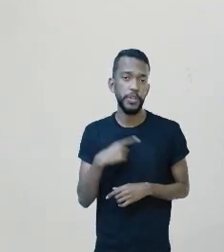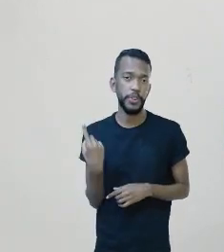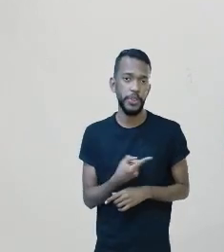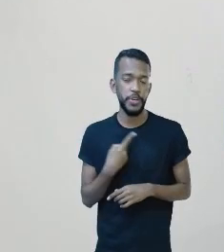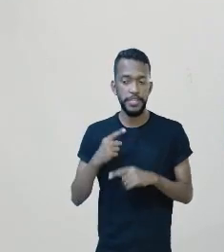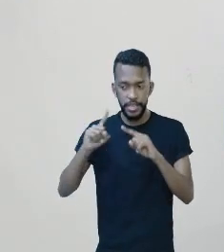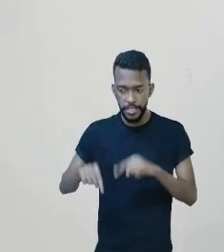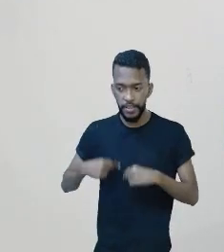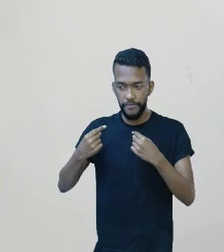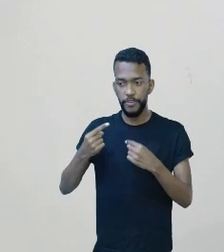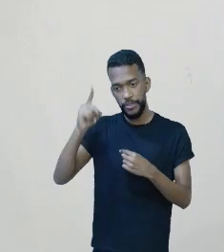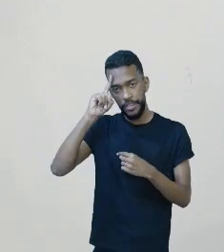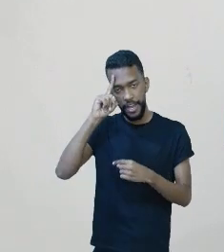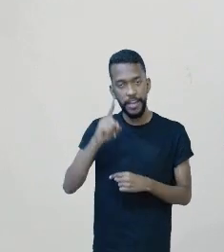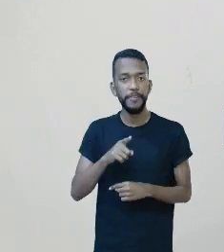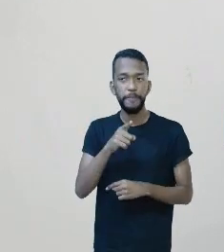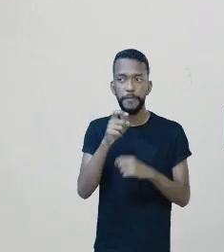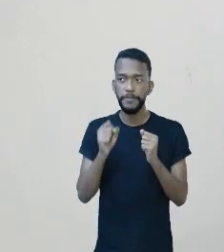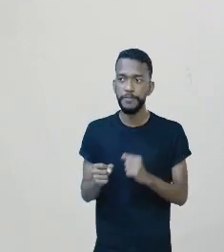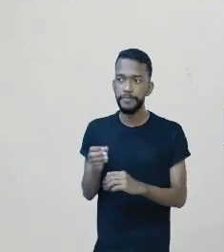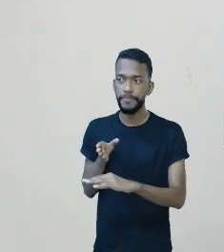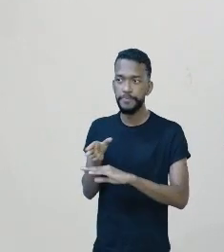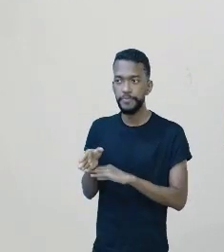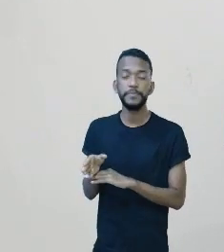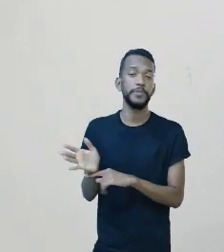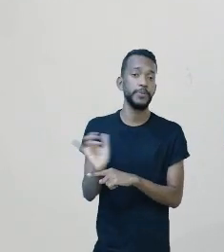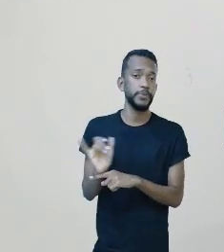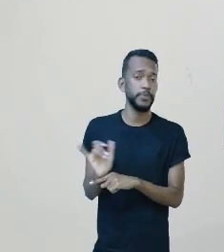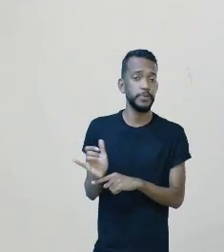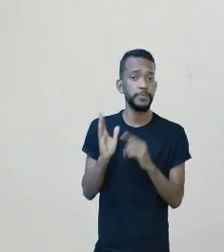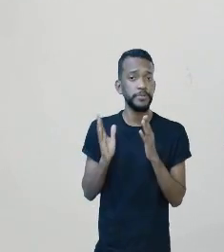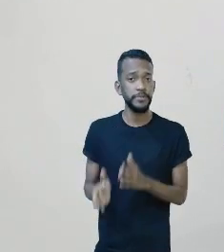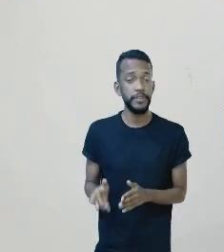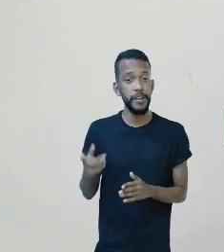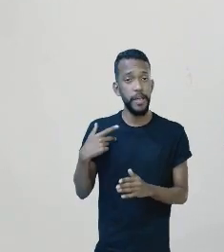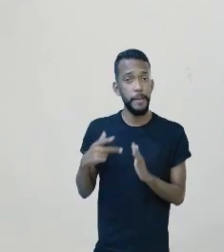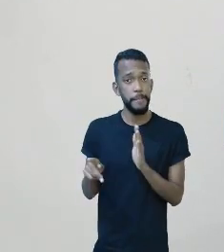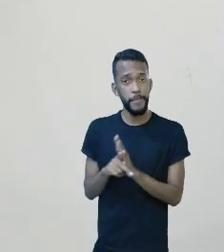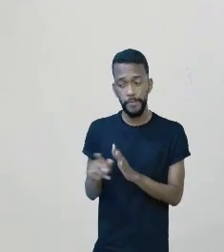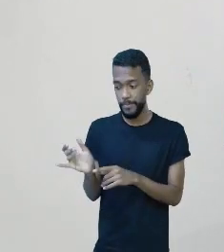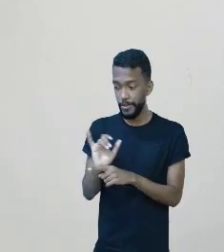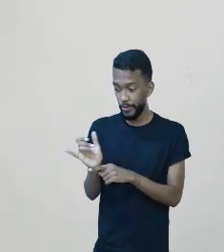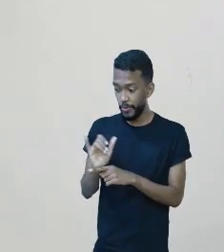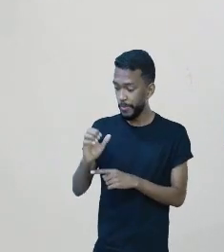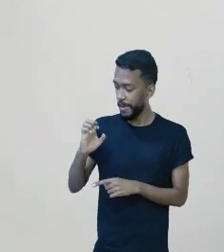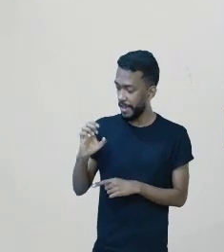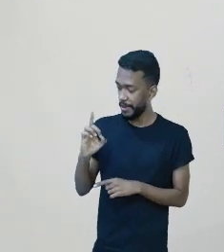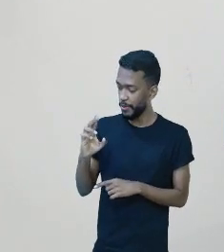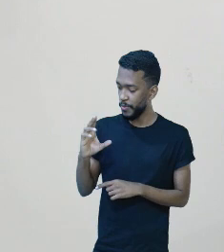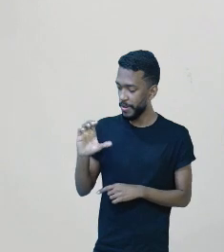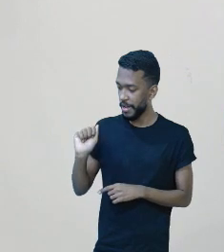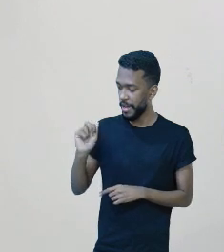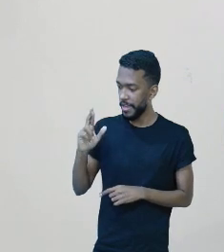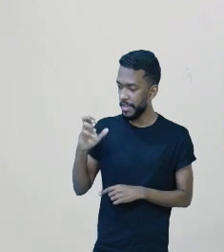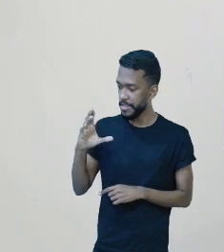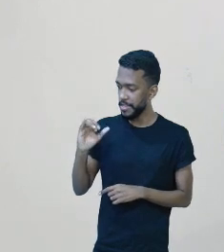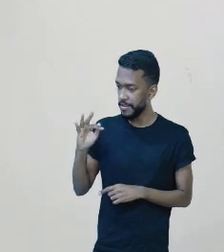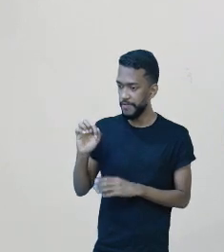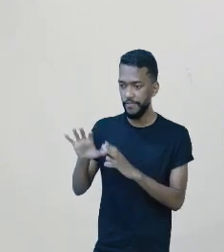desafio diário, vai lá, acessa o YouTube, o canal do Educa Recife e